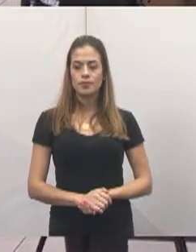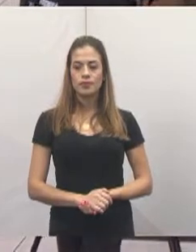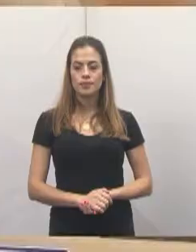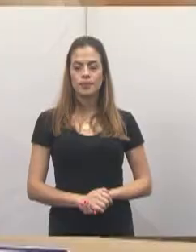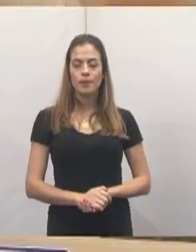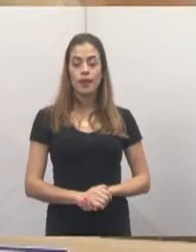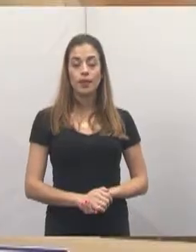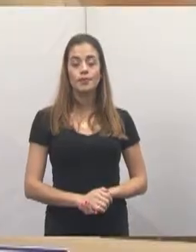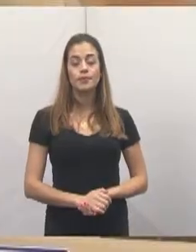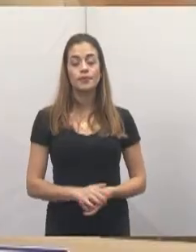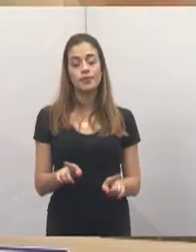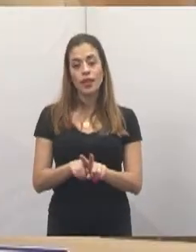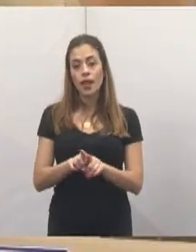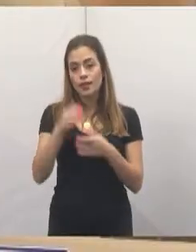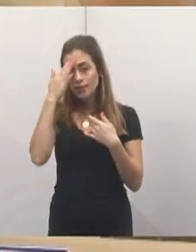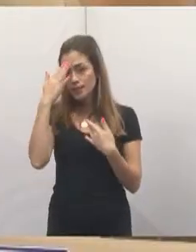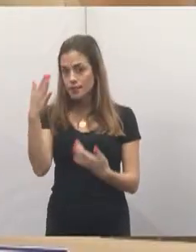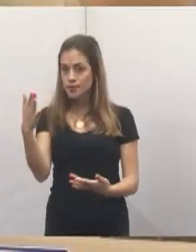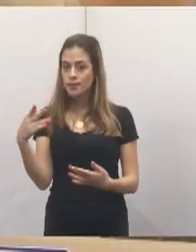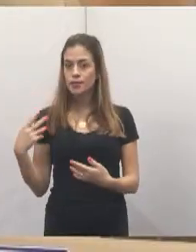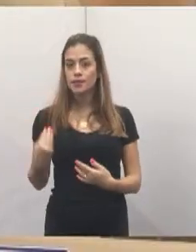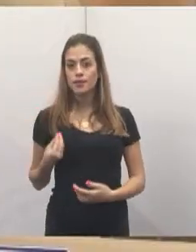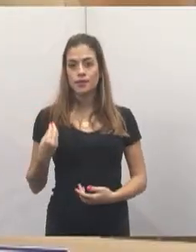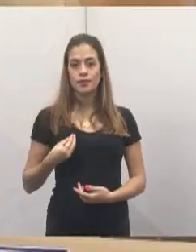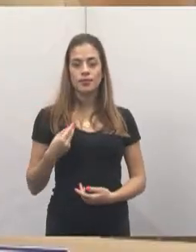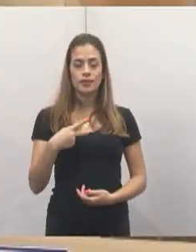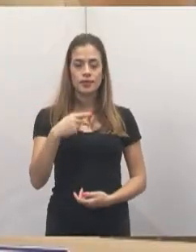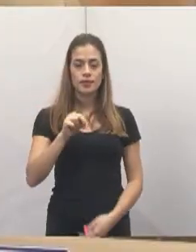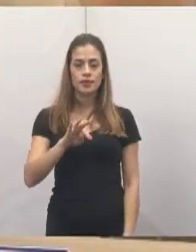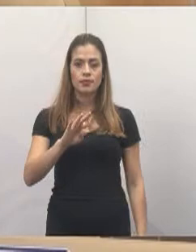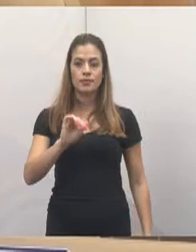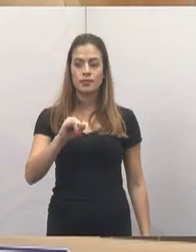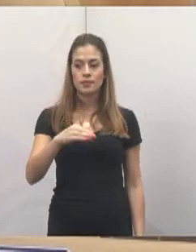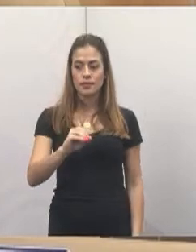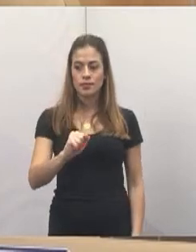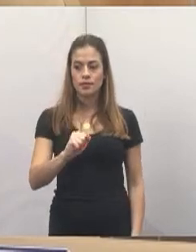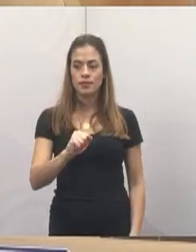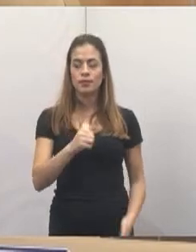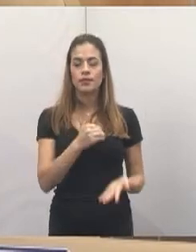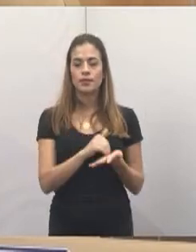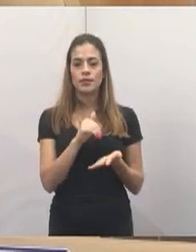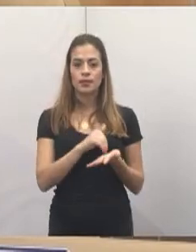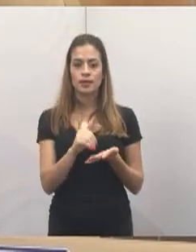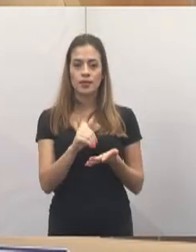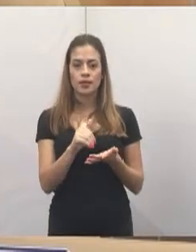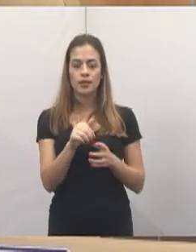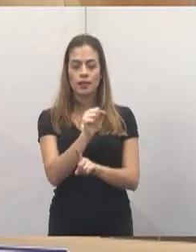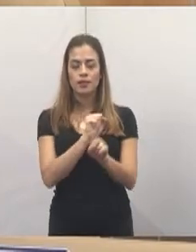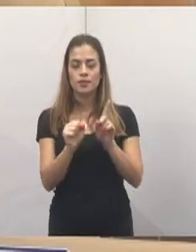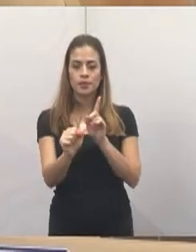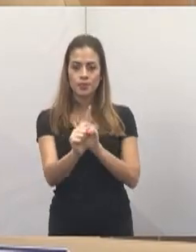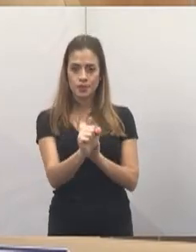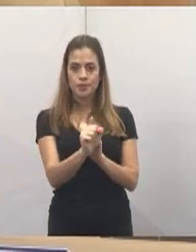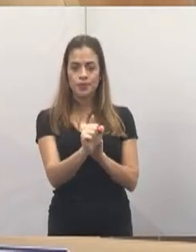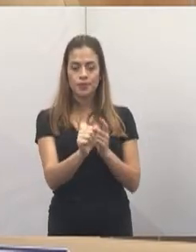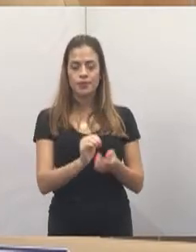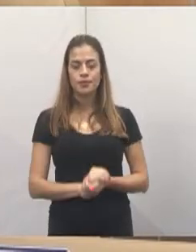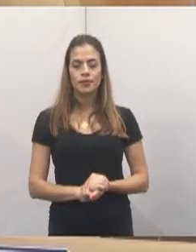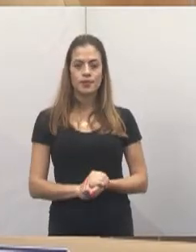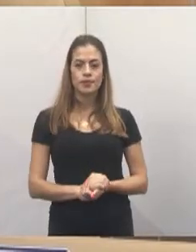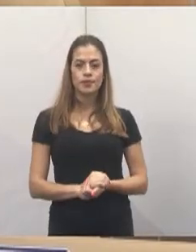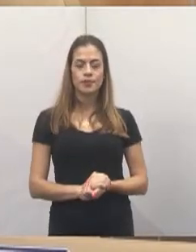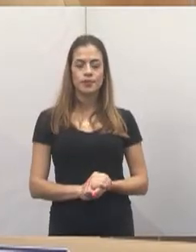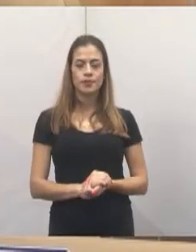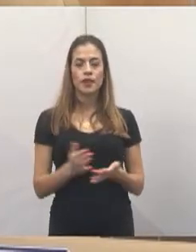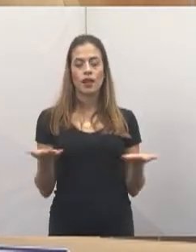Em tempo aqui, agradecemos a presença da senhora Patrícia Giuliani, nossa secretária municipal de assistência social, e passaremos agora, então, à